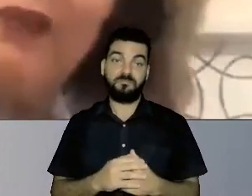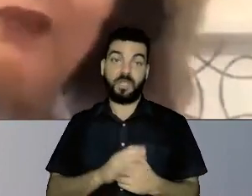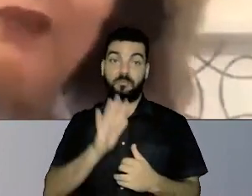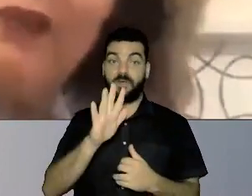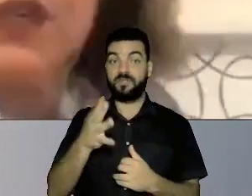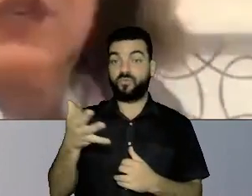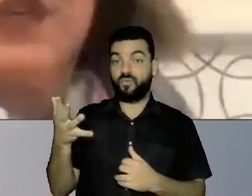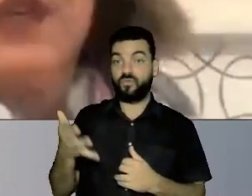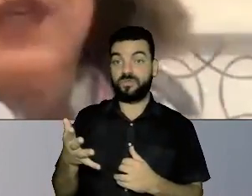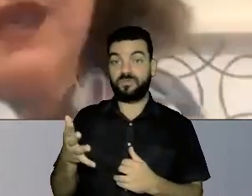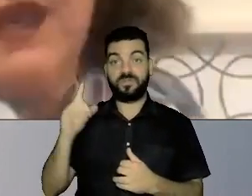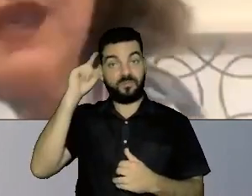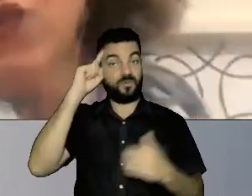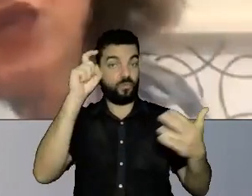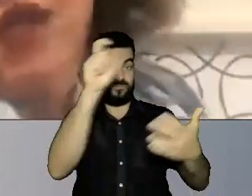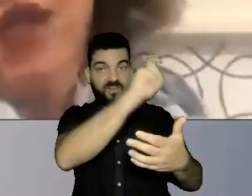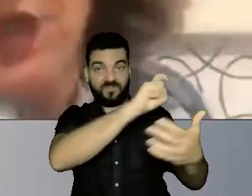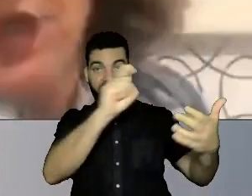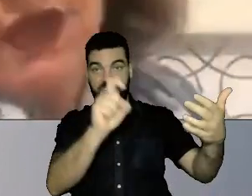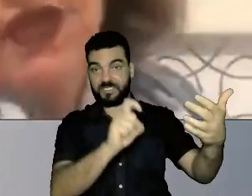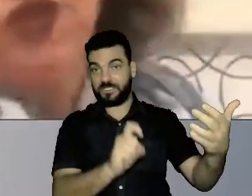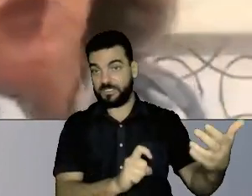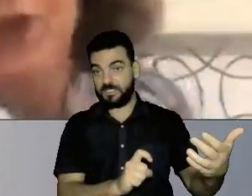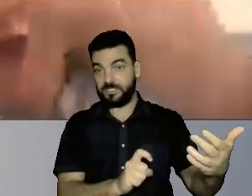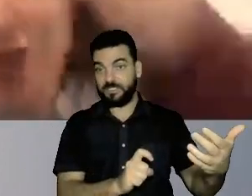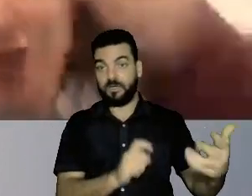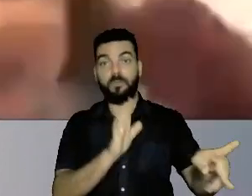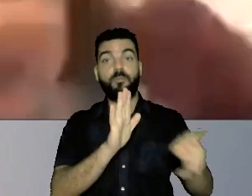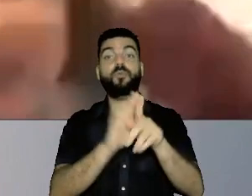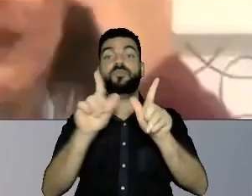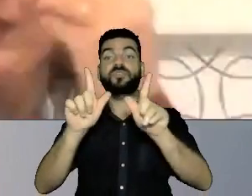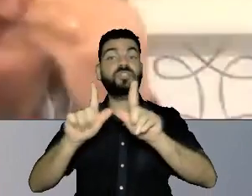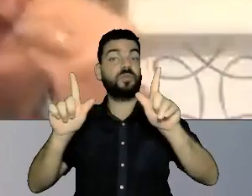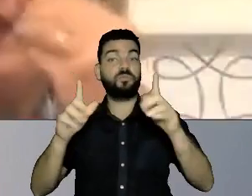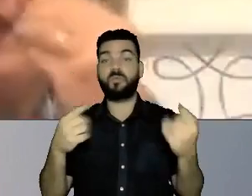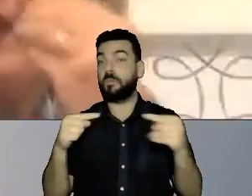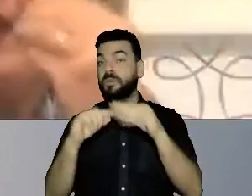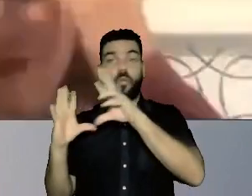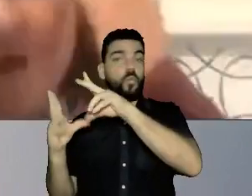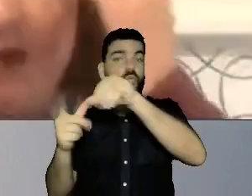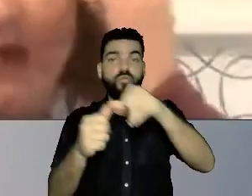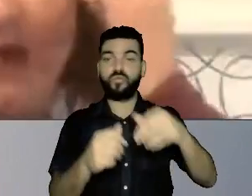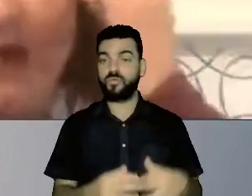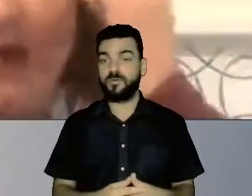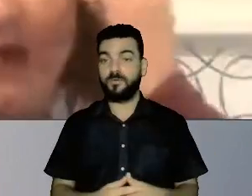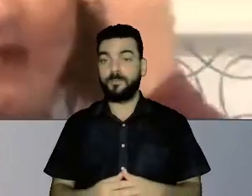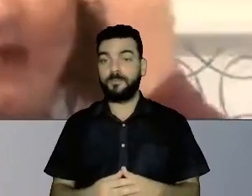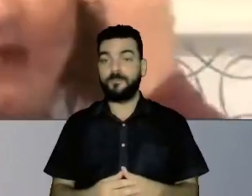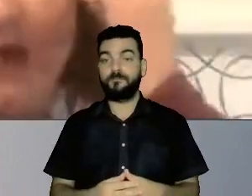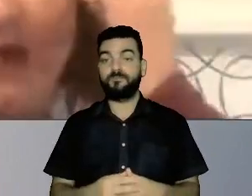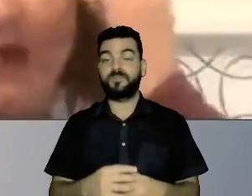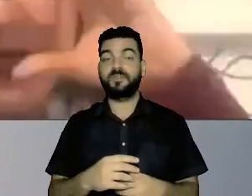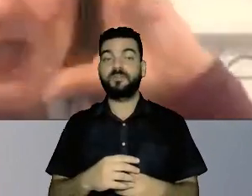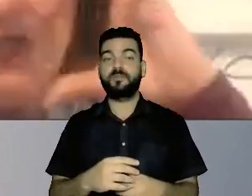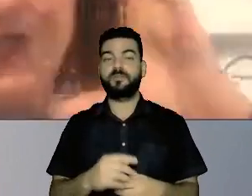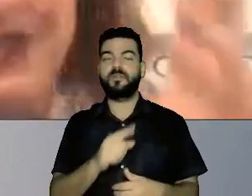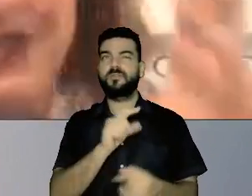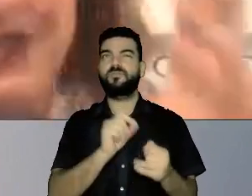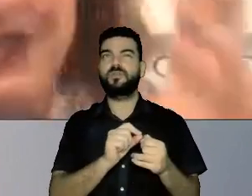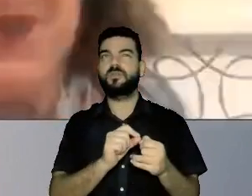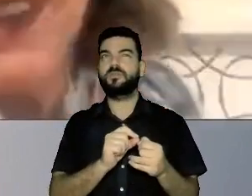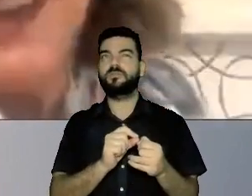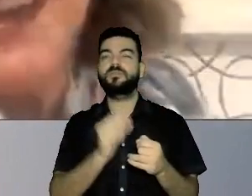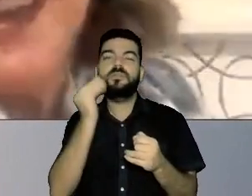um grafite dos Gêmeos, está espalhado em todo mundo, que é aquela que tem eles são meio